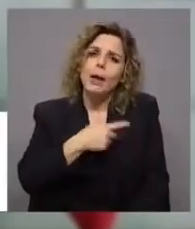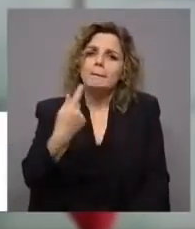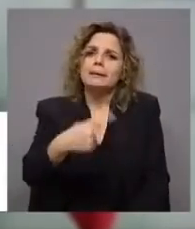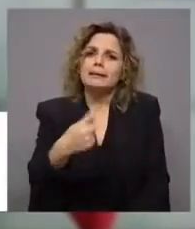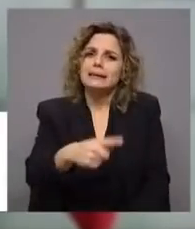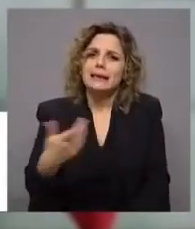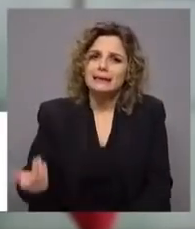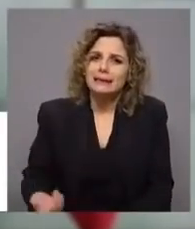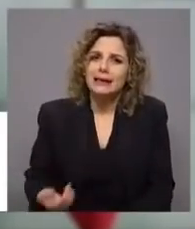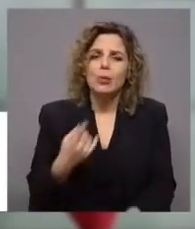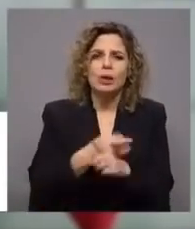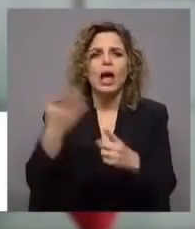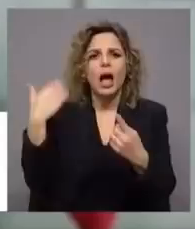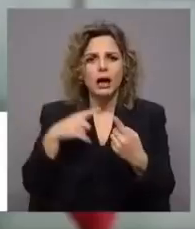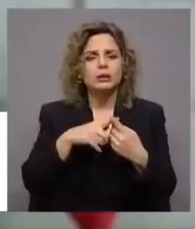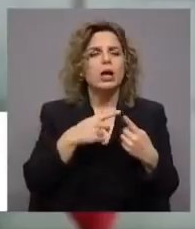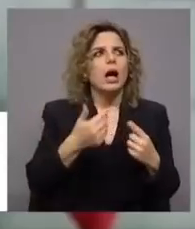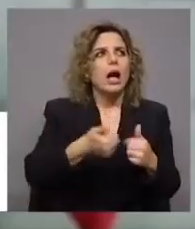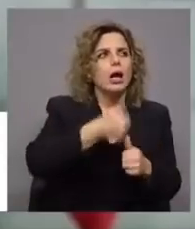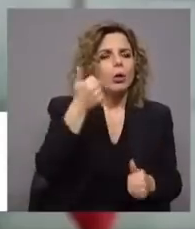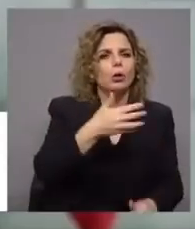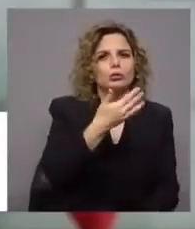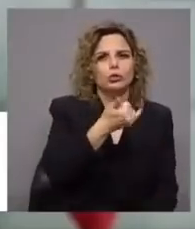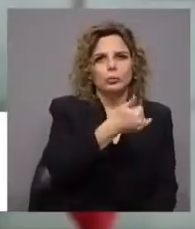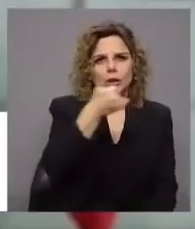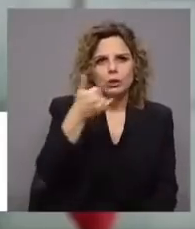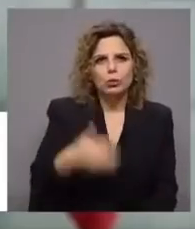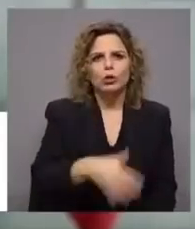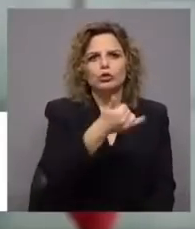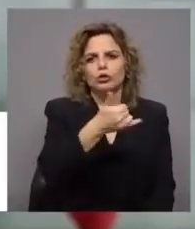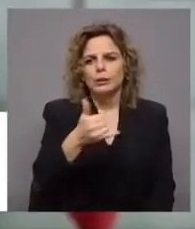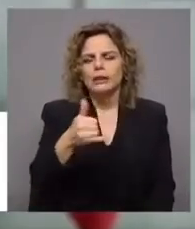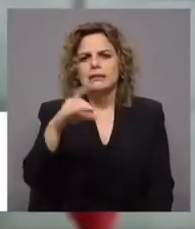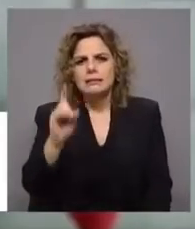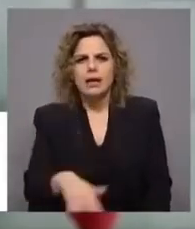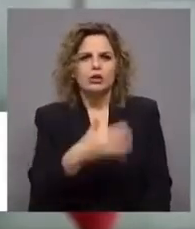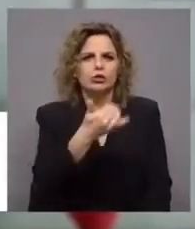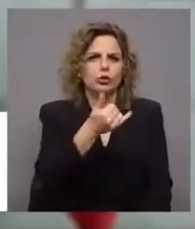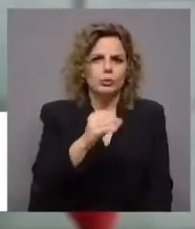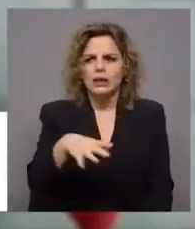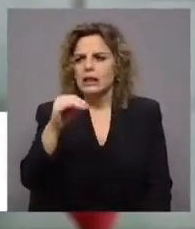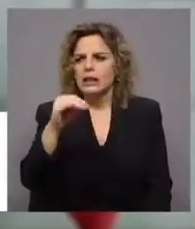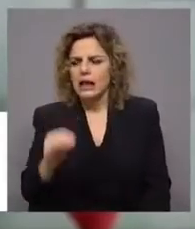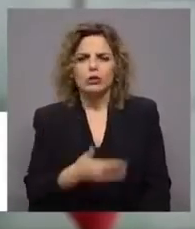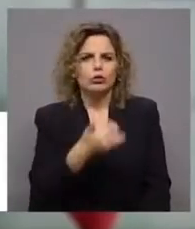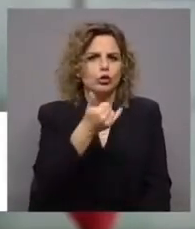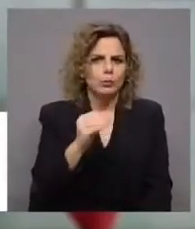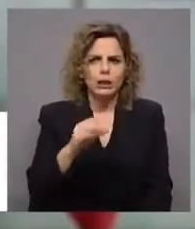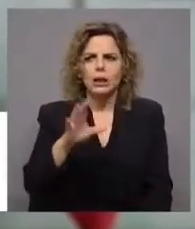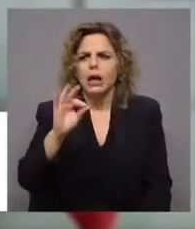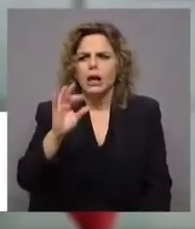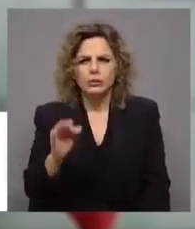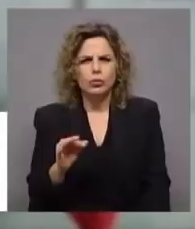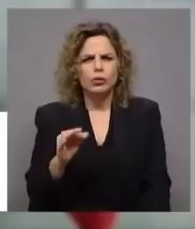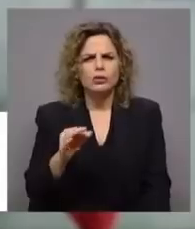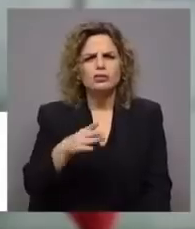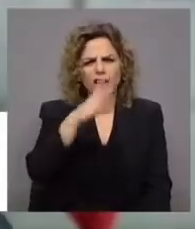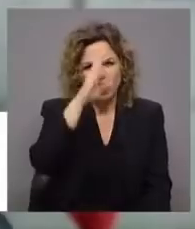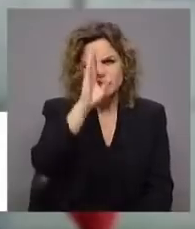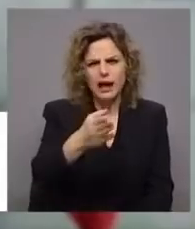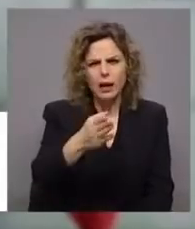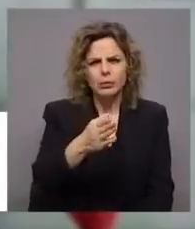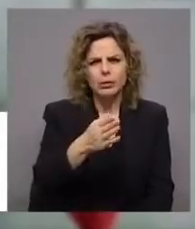2002, 2006, 2010, 2014 e certamente todo mundo sabia que eu ganharia as eleições de